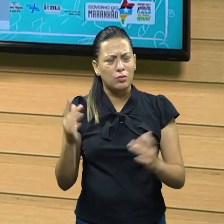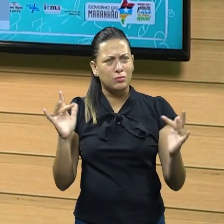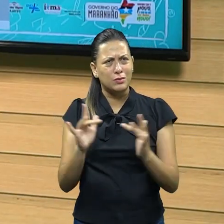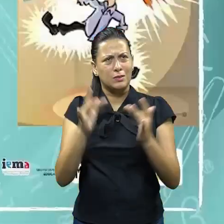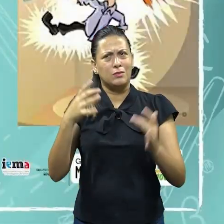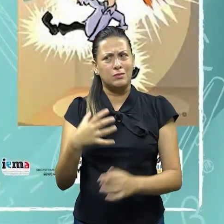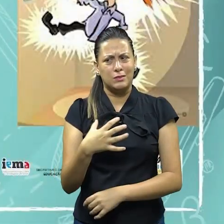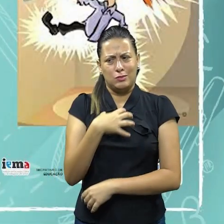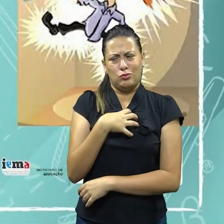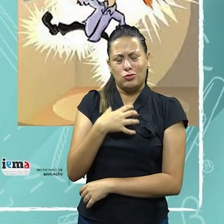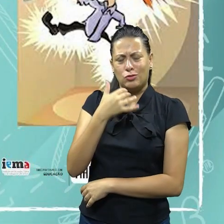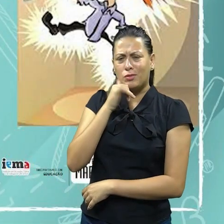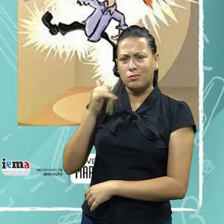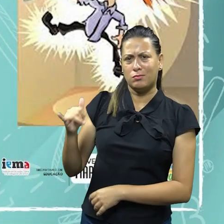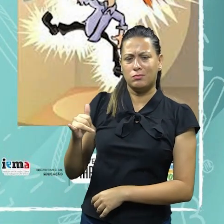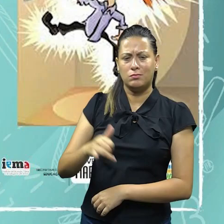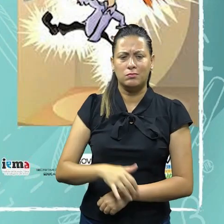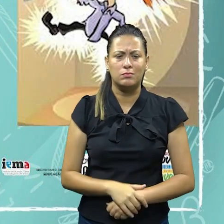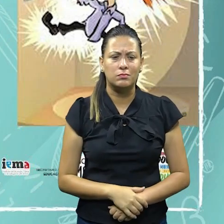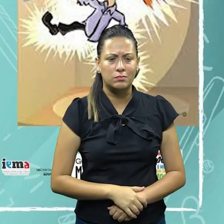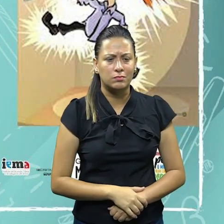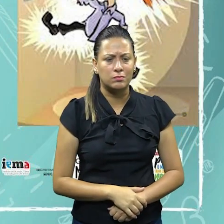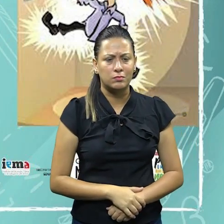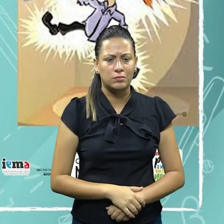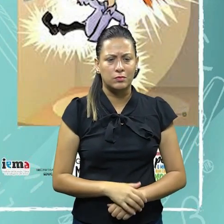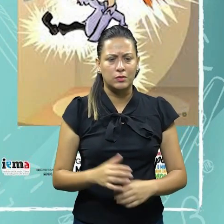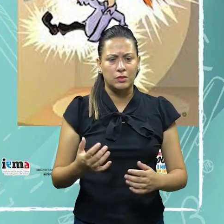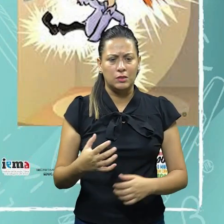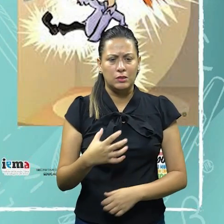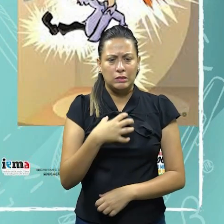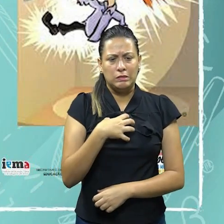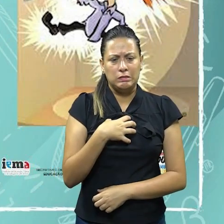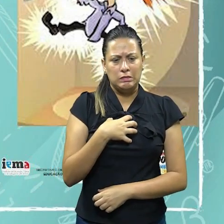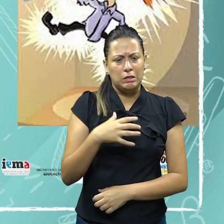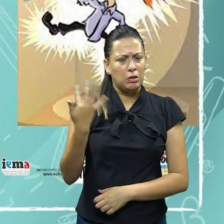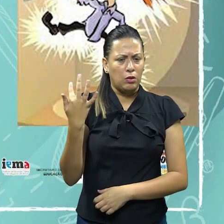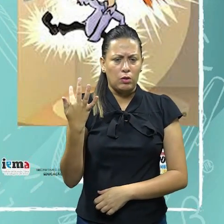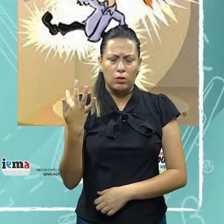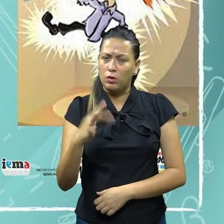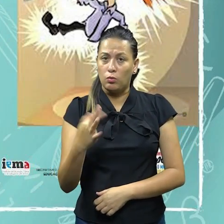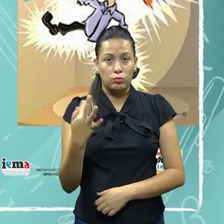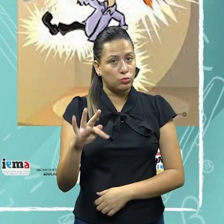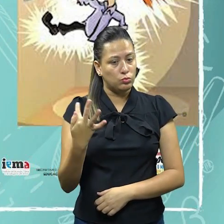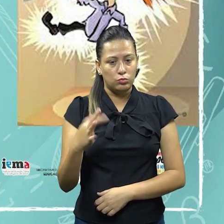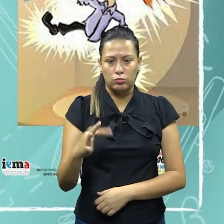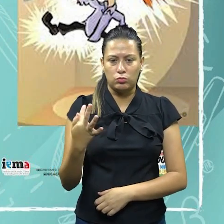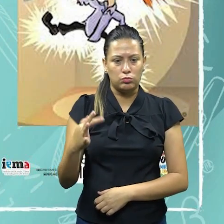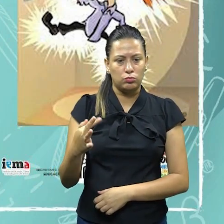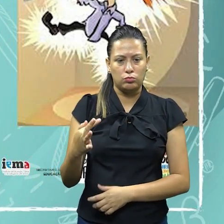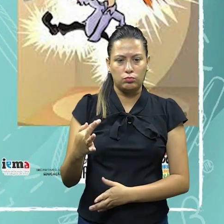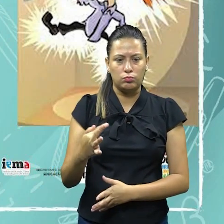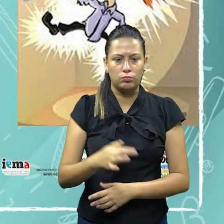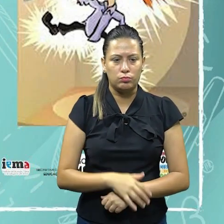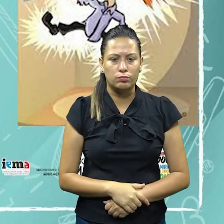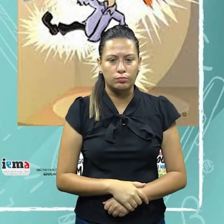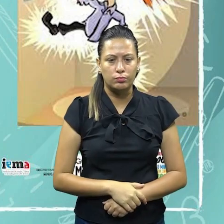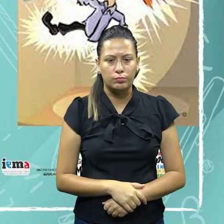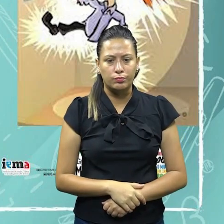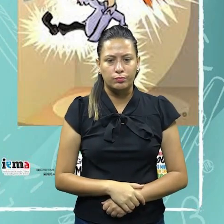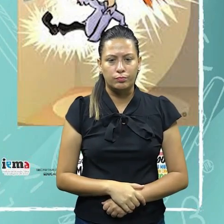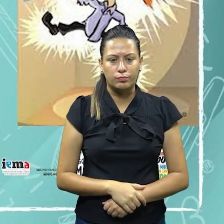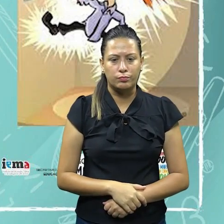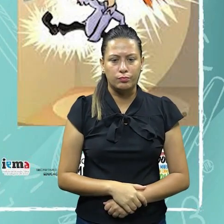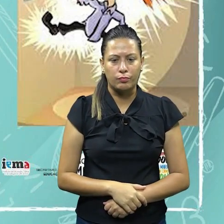choque elétrico. Choque não doloroso, sem perda do controle muscular. Aqui a pessoa já sente o choque. Para o